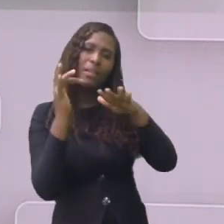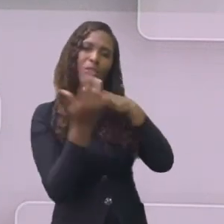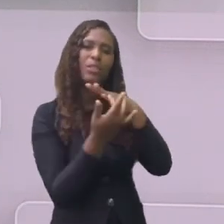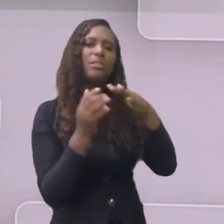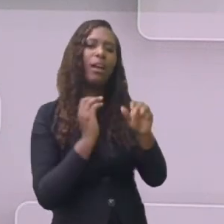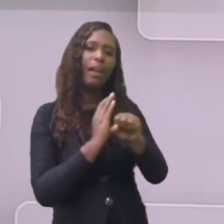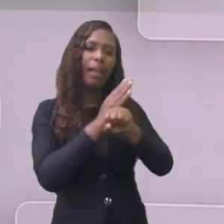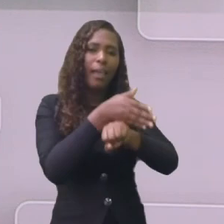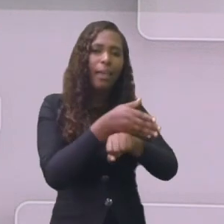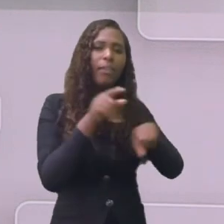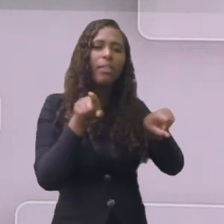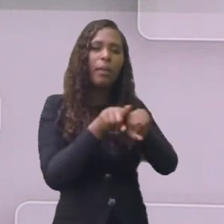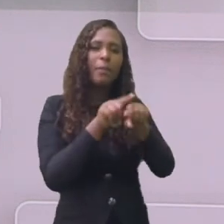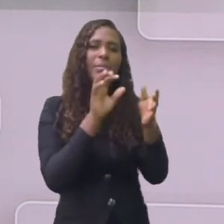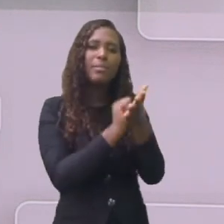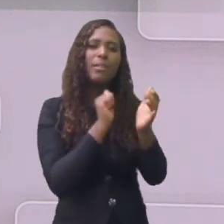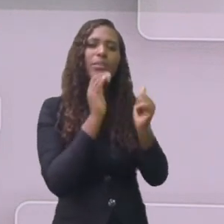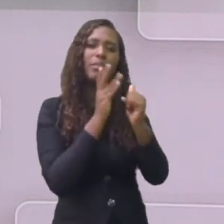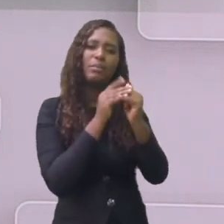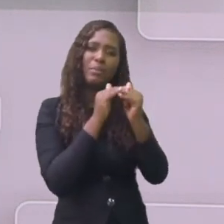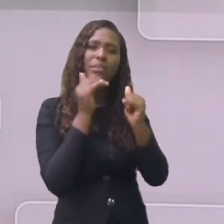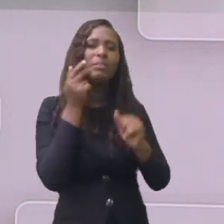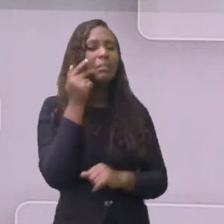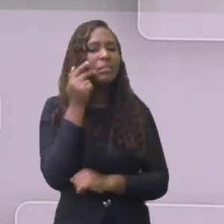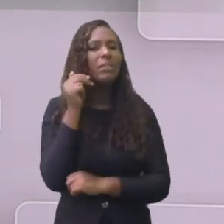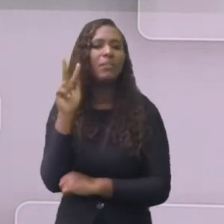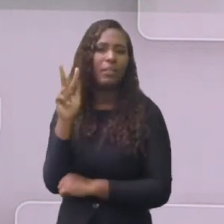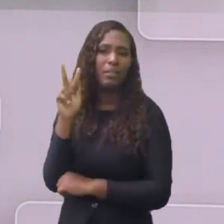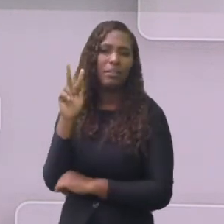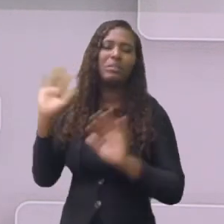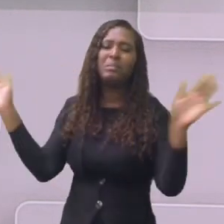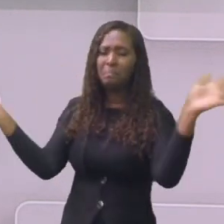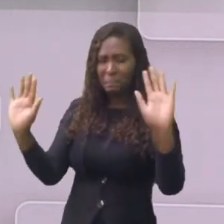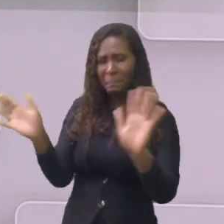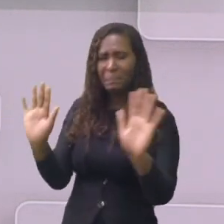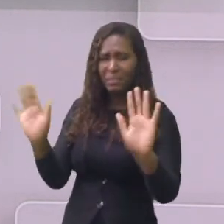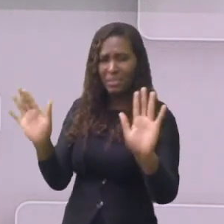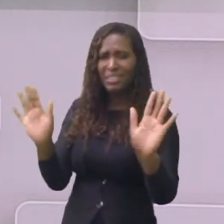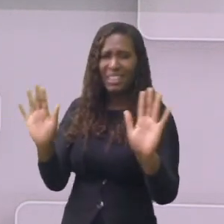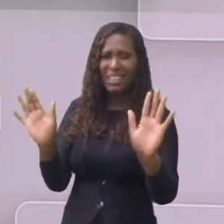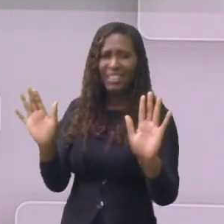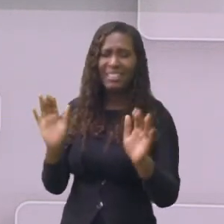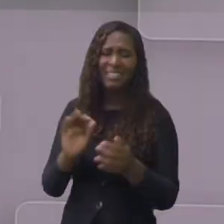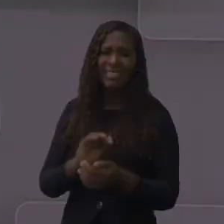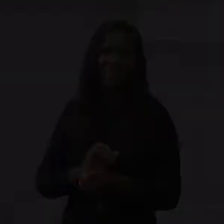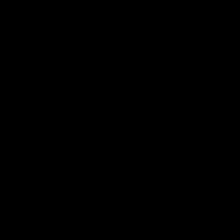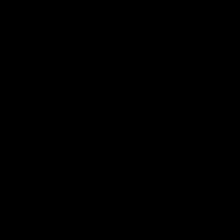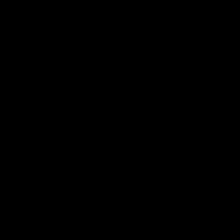sociais e se inscreva em nosso canal do YouTube SMED-GV. Até a nossa próxima aula, pessoal!